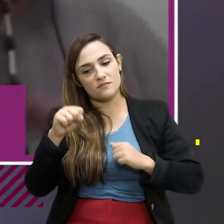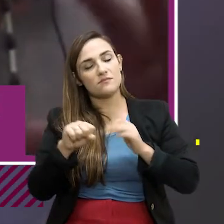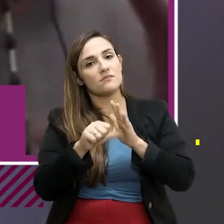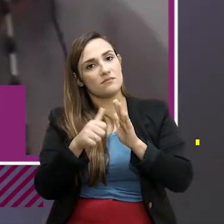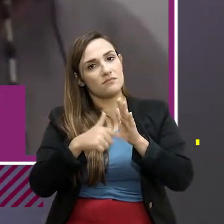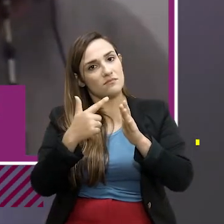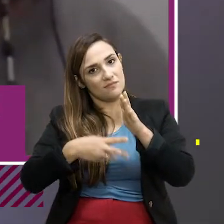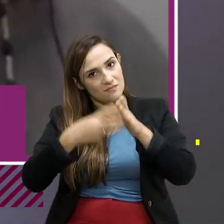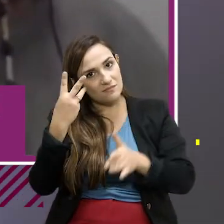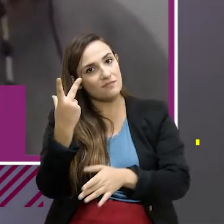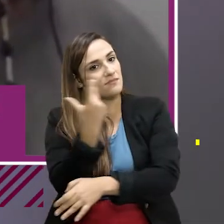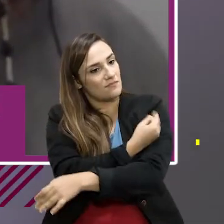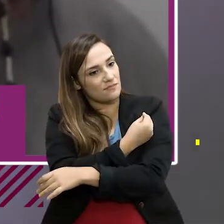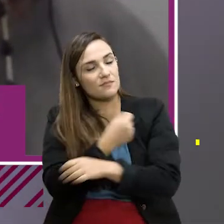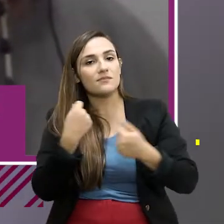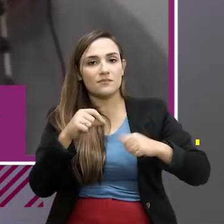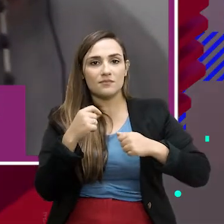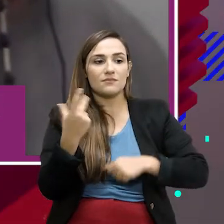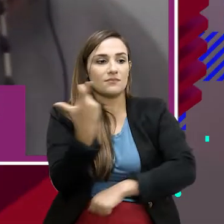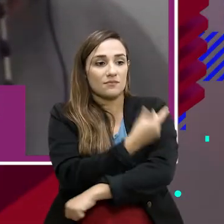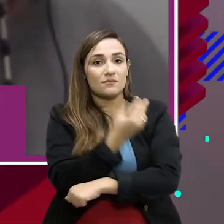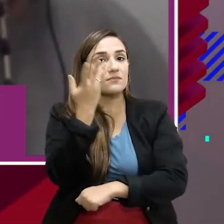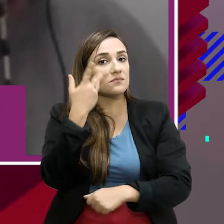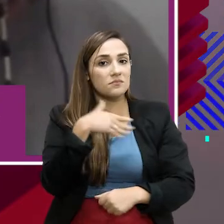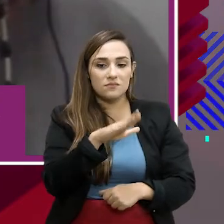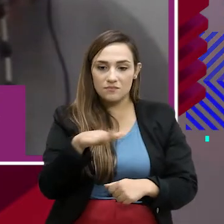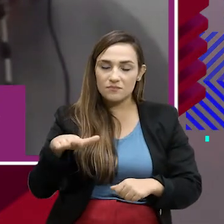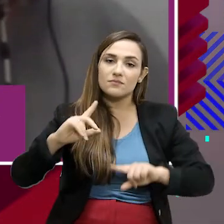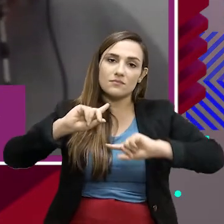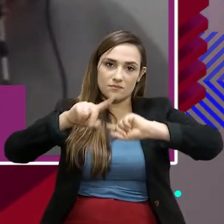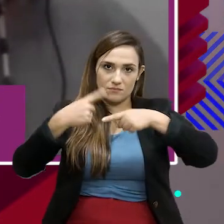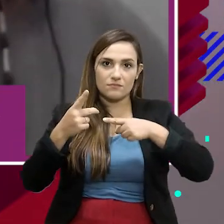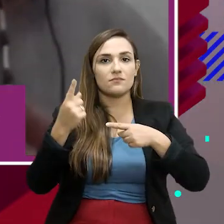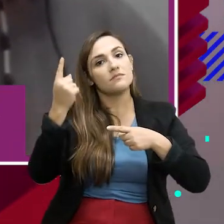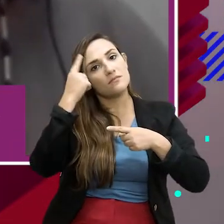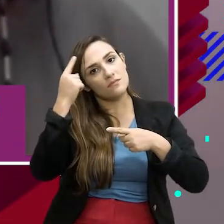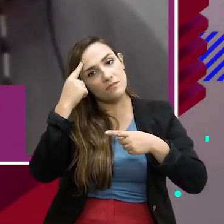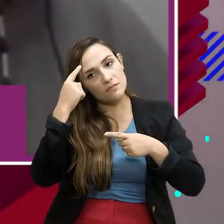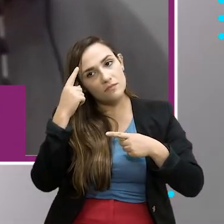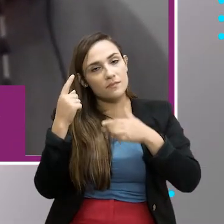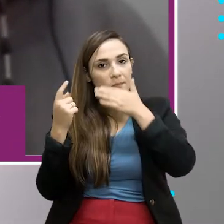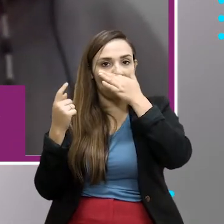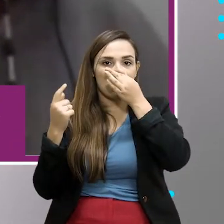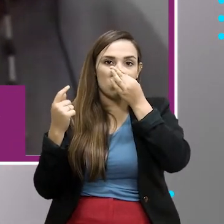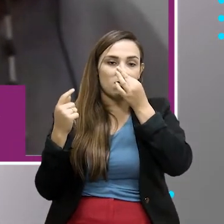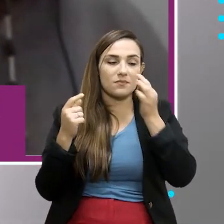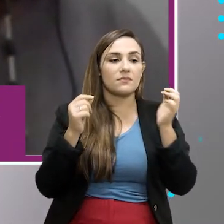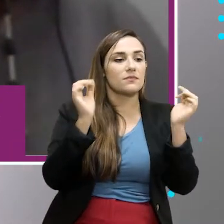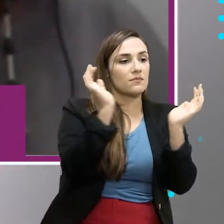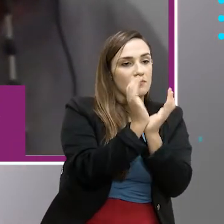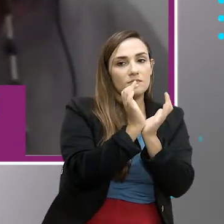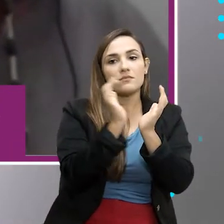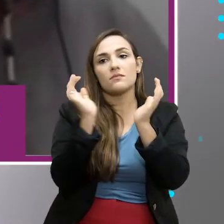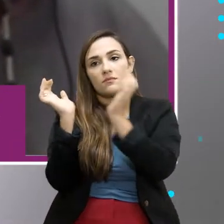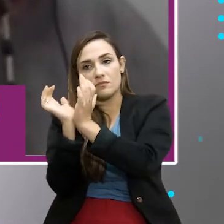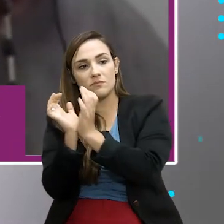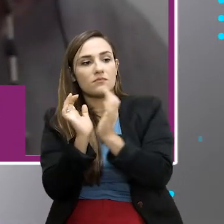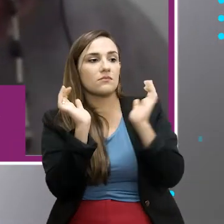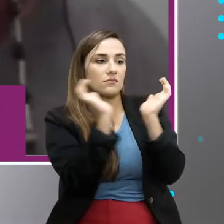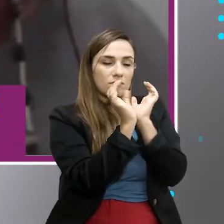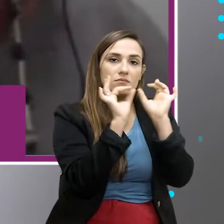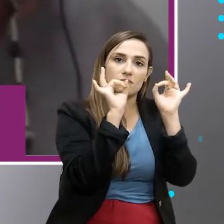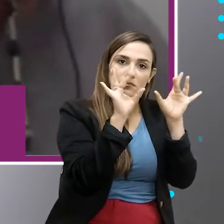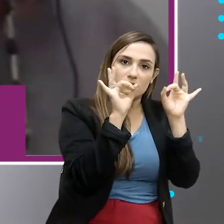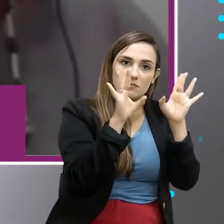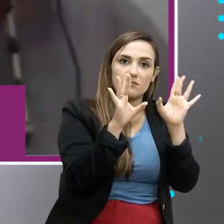no país, vamos vacinar as 3 doses, vamos vacinar as crianças, e aí a gente parte para pensar, e os grupos